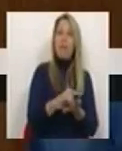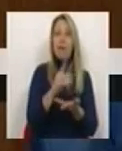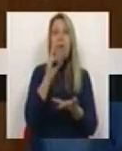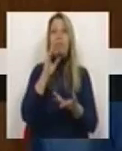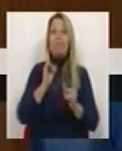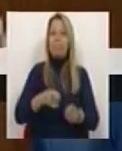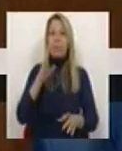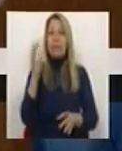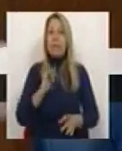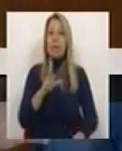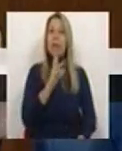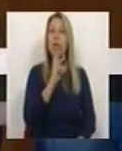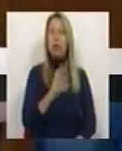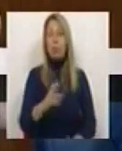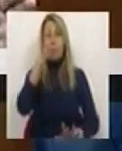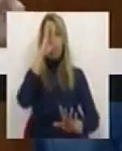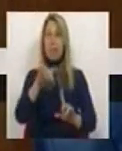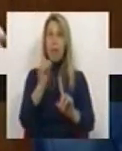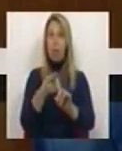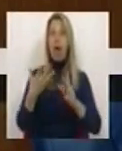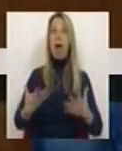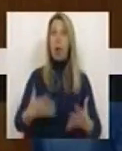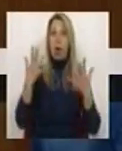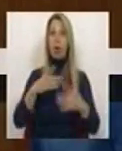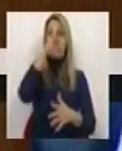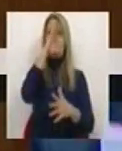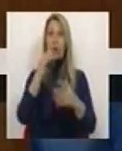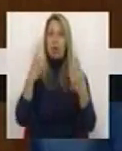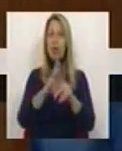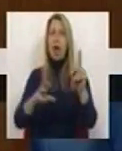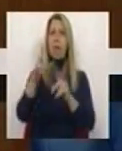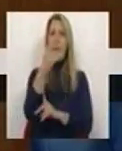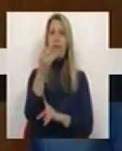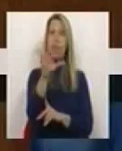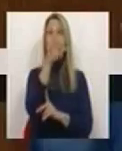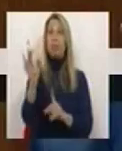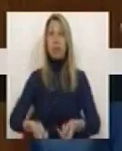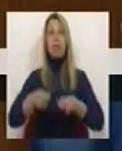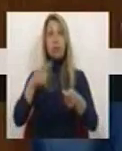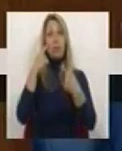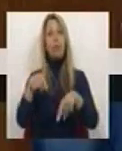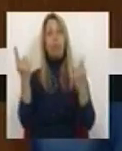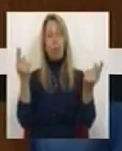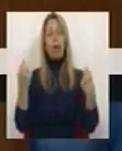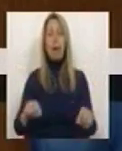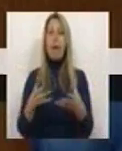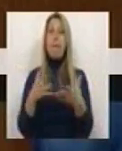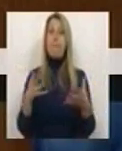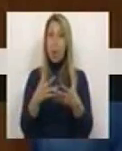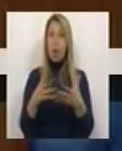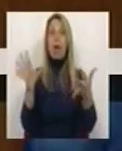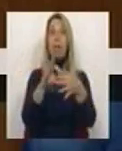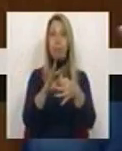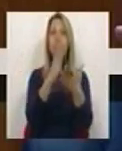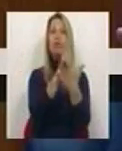responder. Como sabe, este ano o Orçamento de Estado já tem um aumento de 20% do investimento público, grande parte dele nas